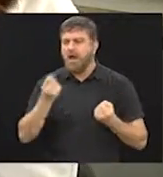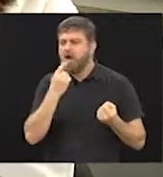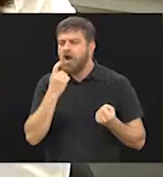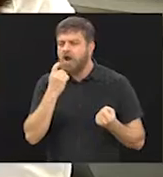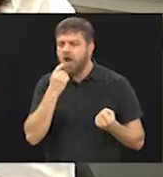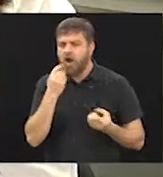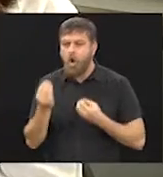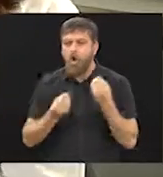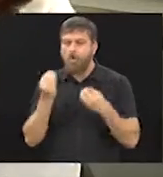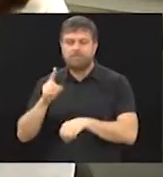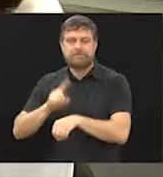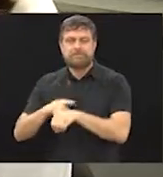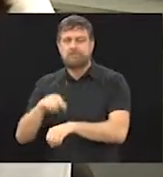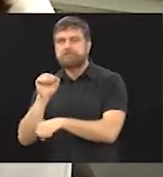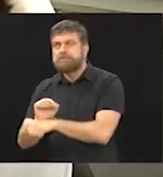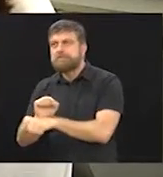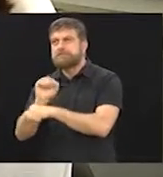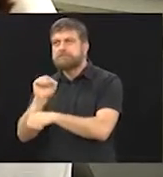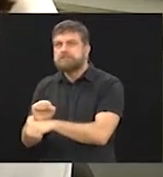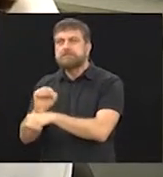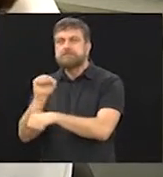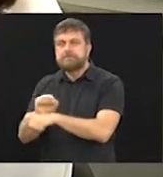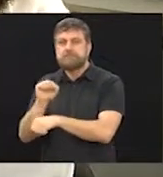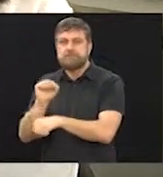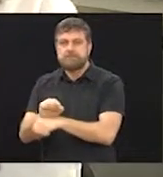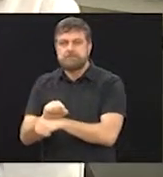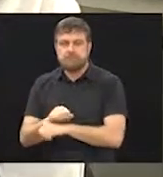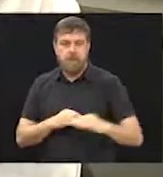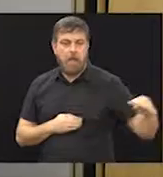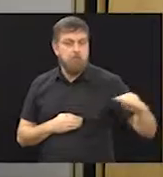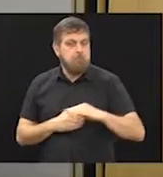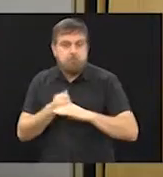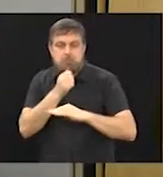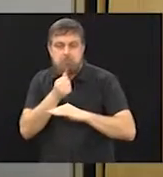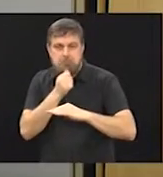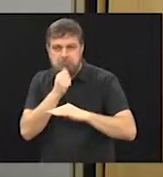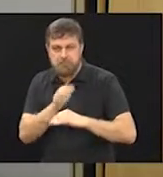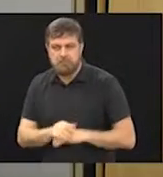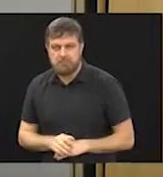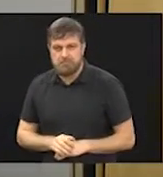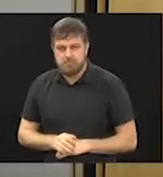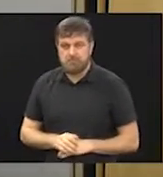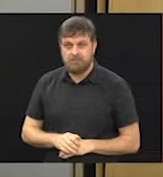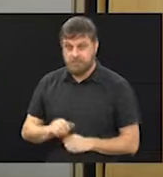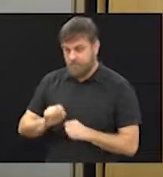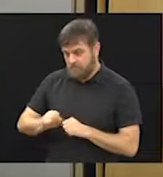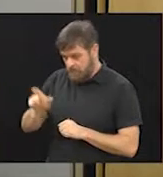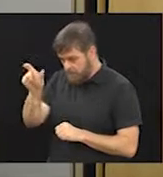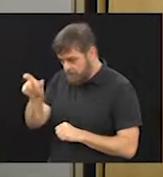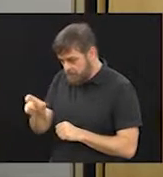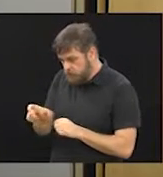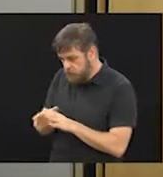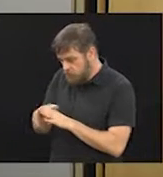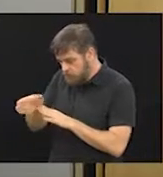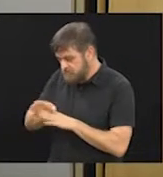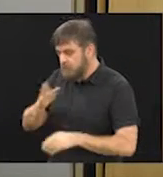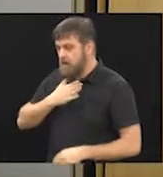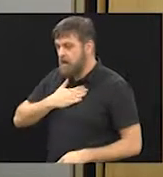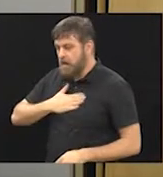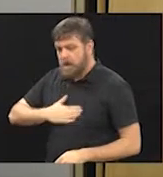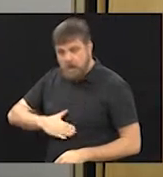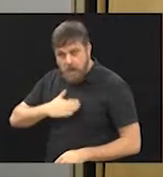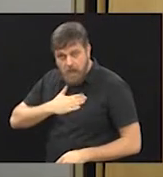pode fazer enquanto a ambulância não chega? Tentar Sentar, fazer o paciente ficar calmo, deixar ele numa posição